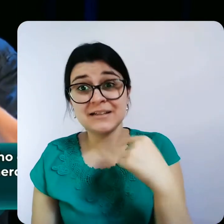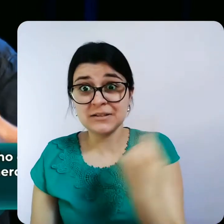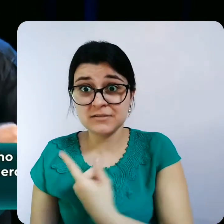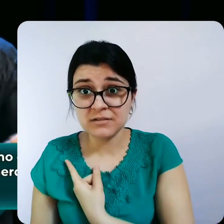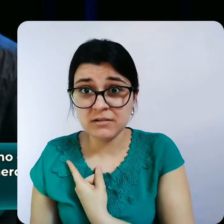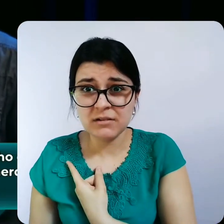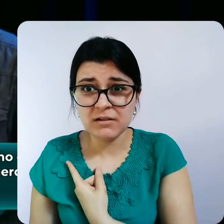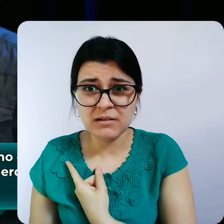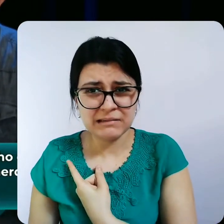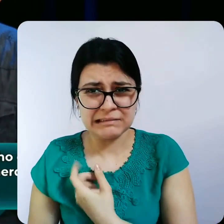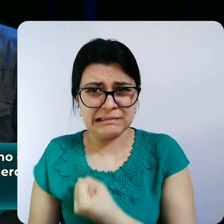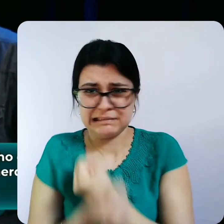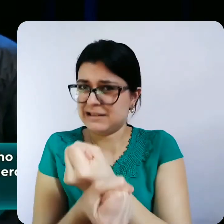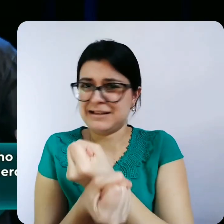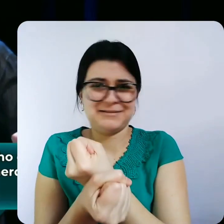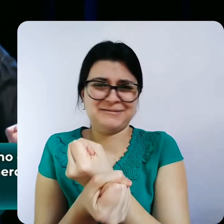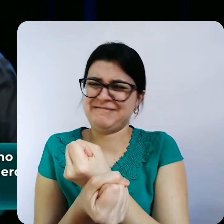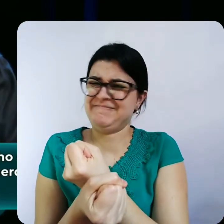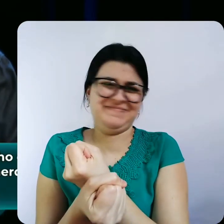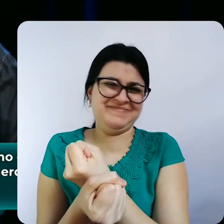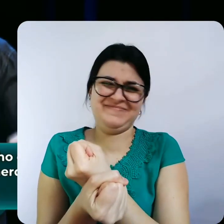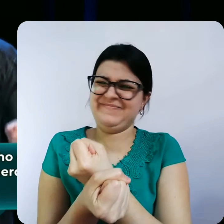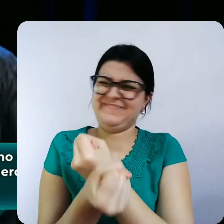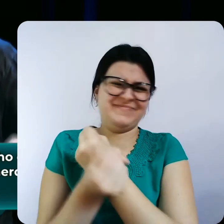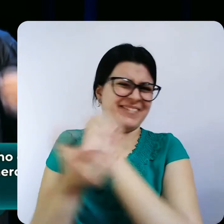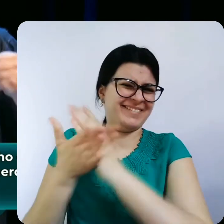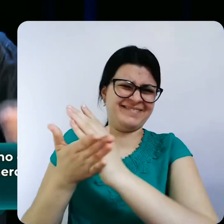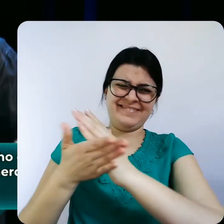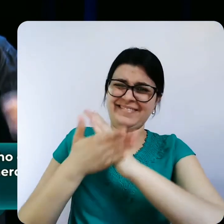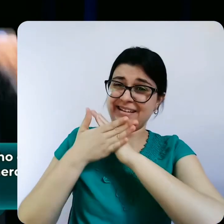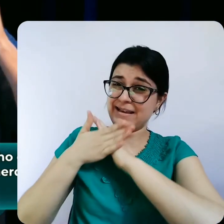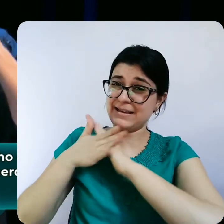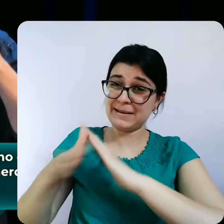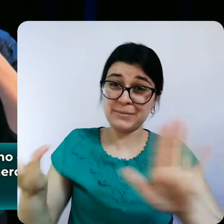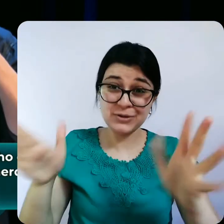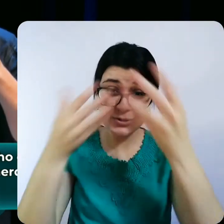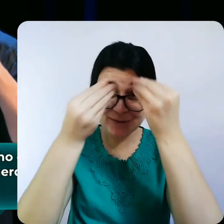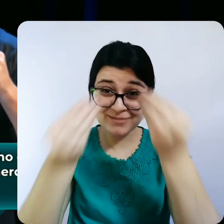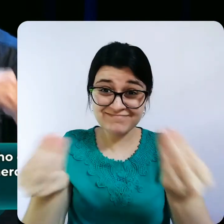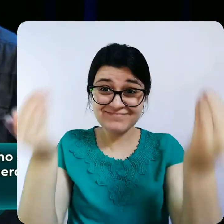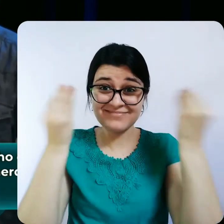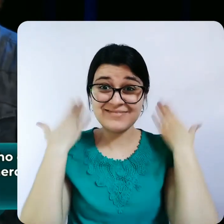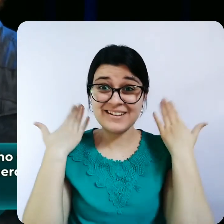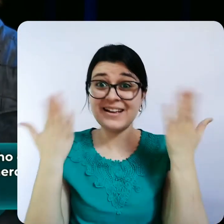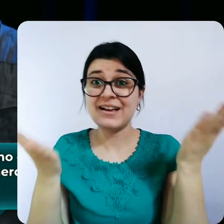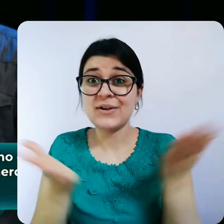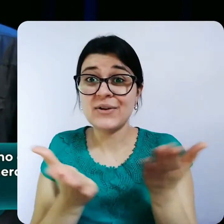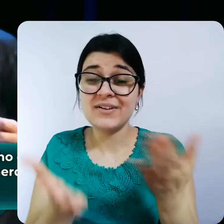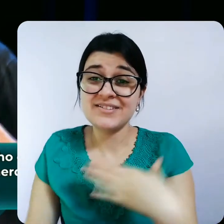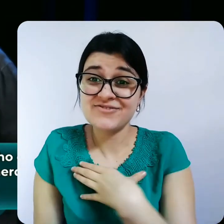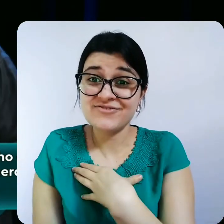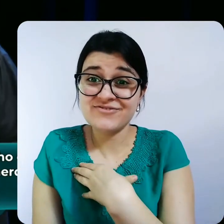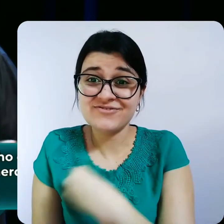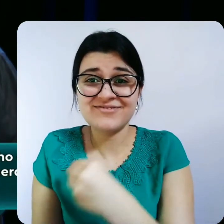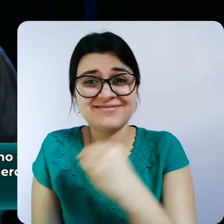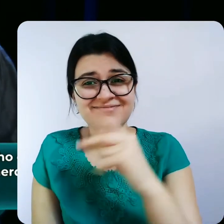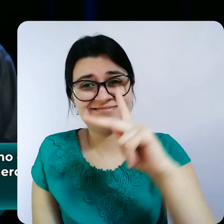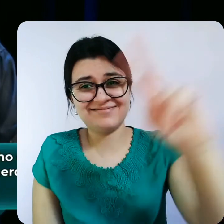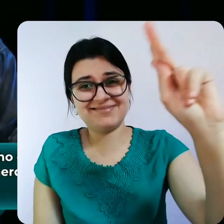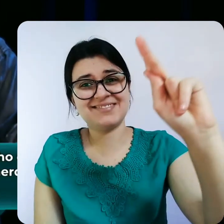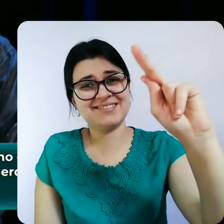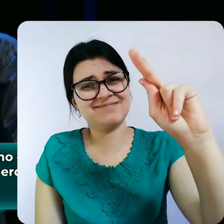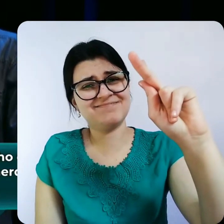mas filho de Deus. E uma vez que é filho, Deus o tornou herdeiro dele. Quanta preciosidade